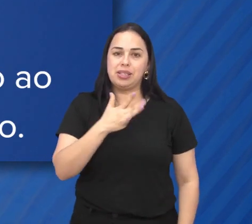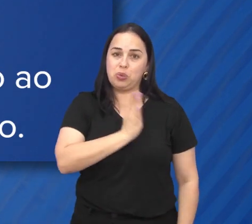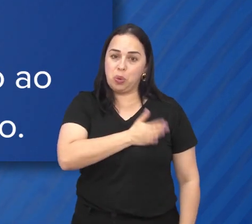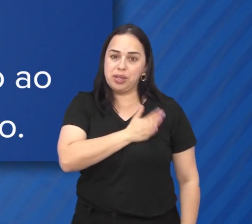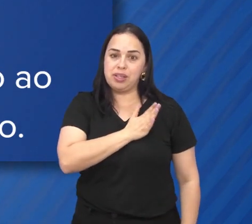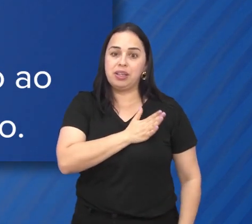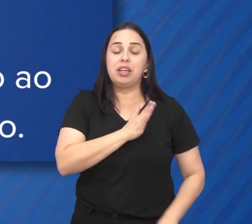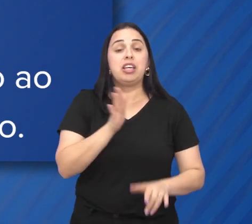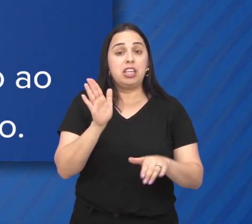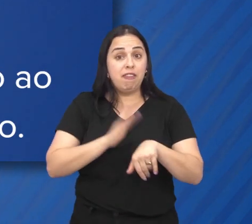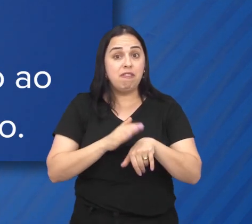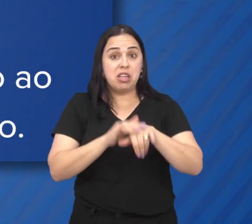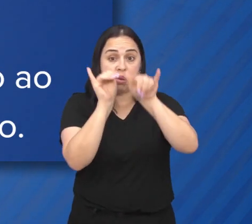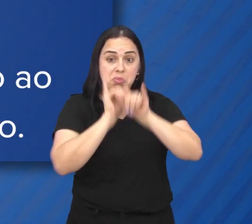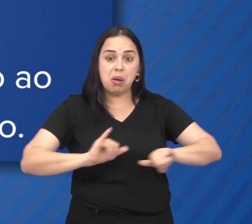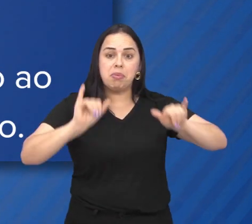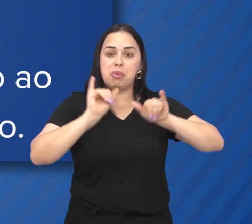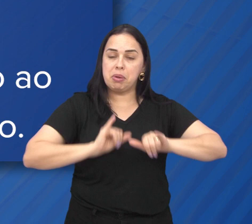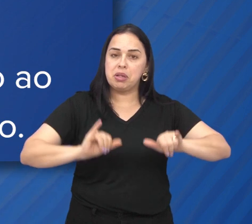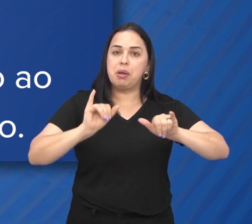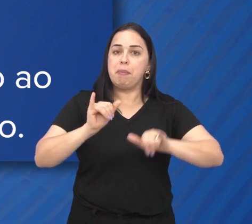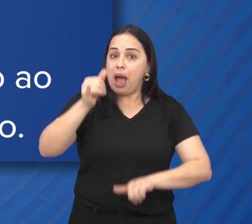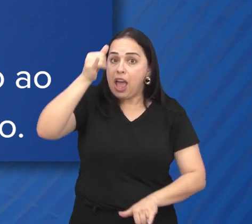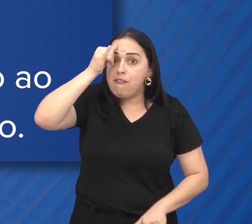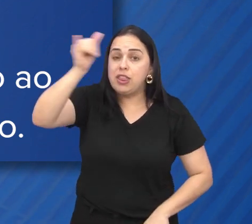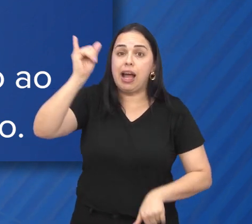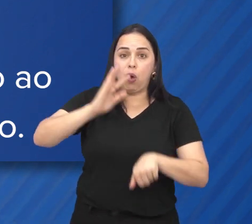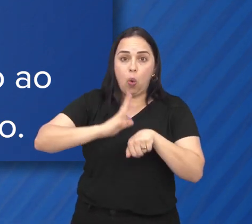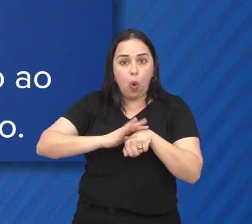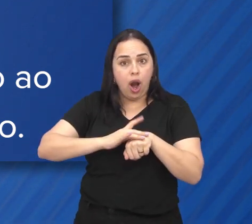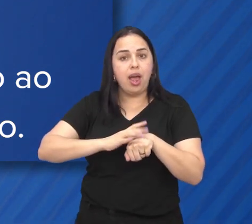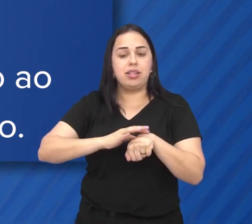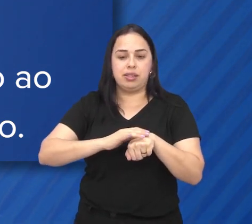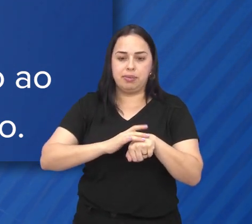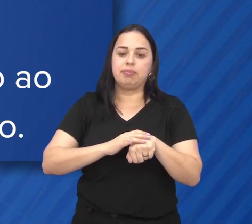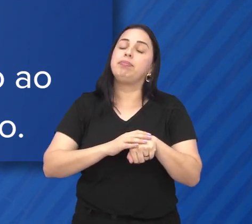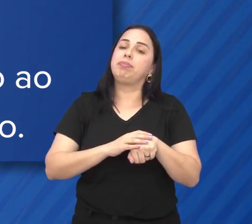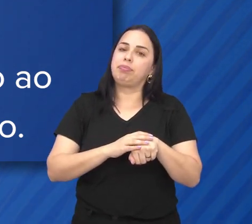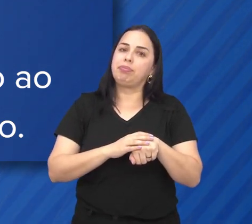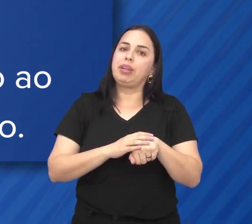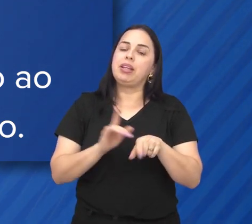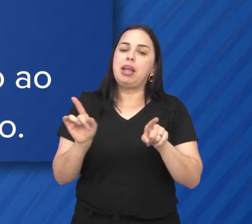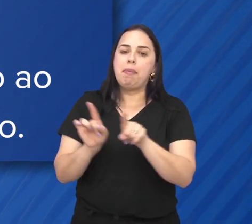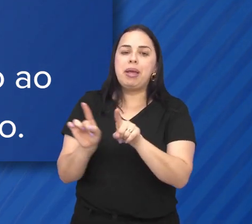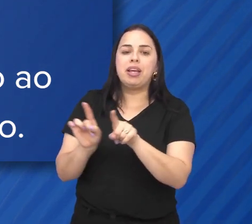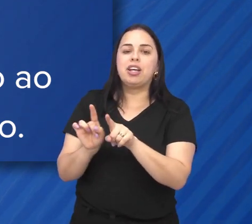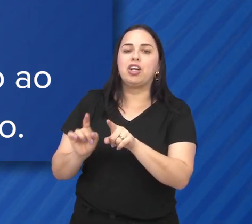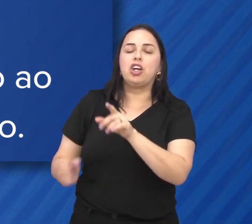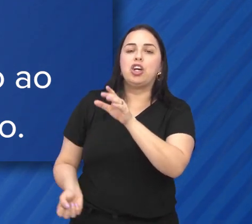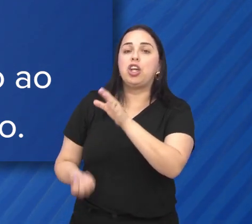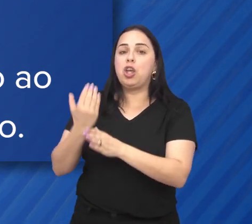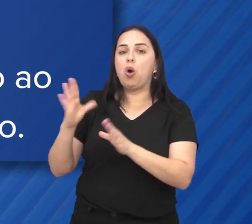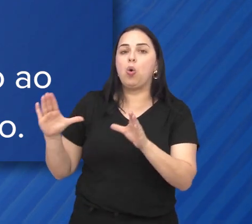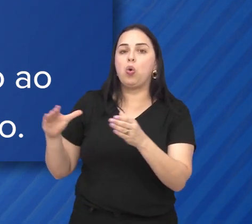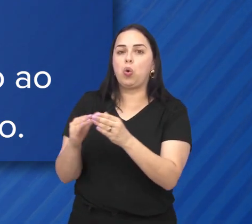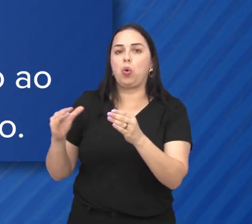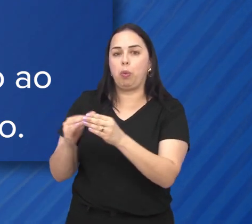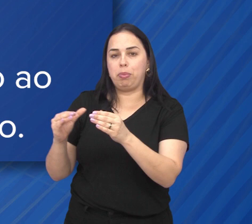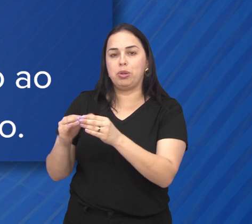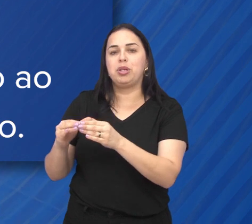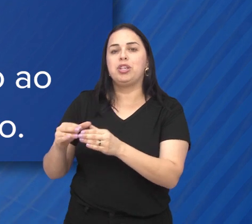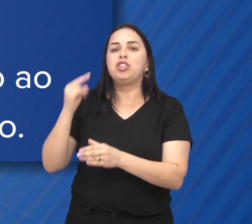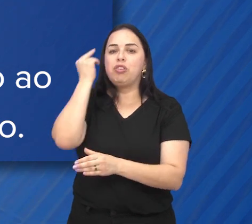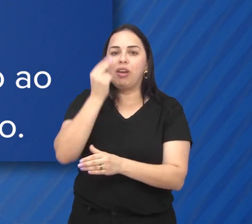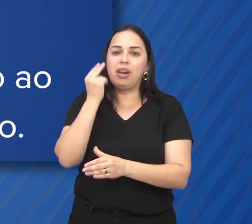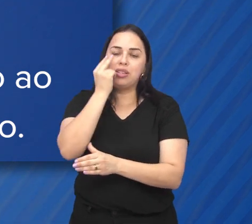Coração, que desenvolveu na cidade a realização de campanhas para a prevenção de doenças cardiovasculares, foi criada